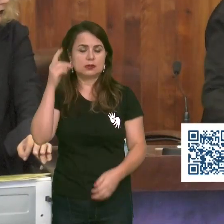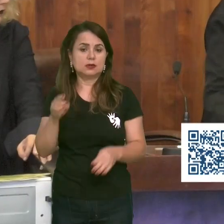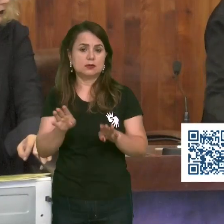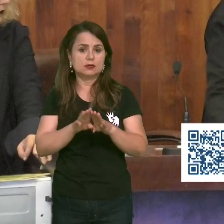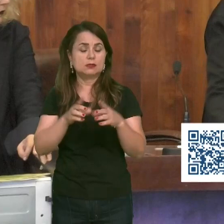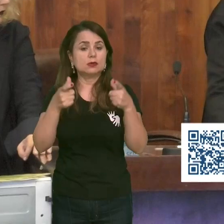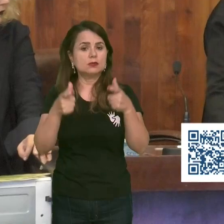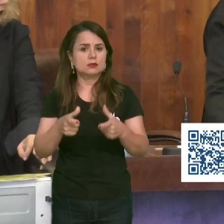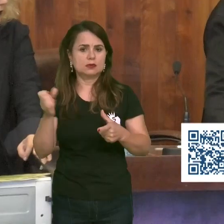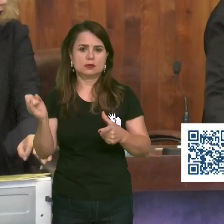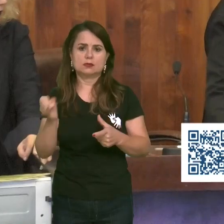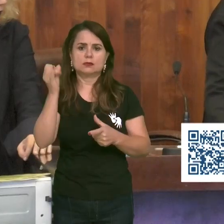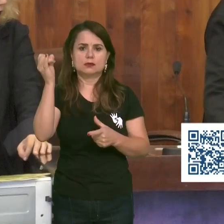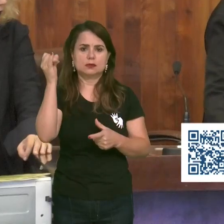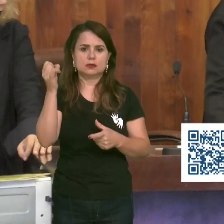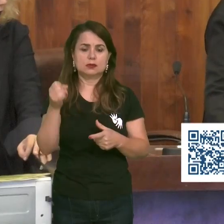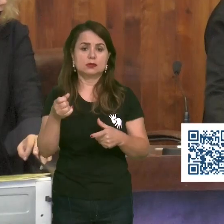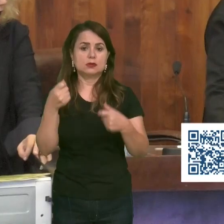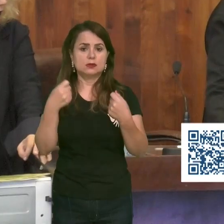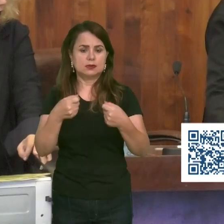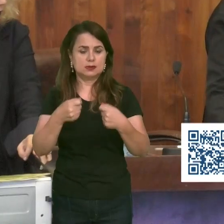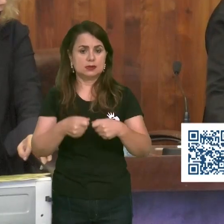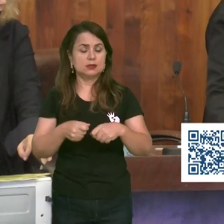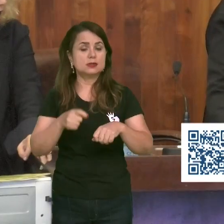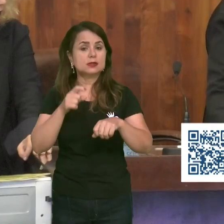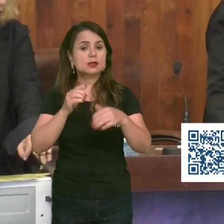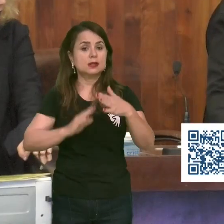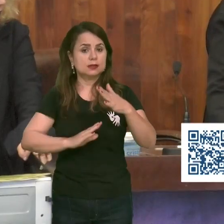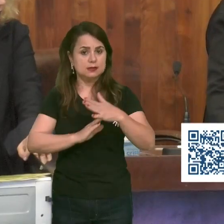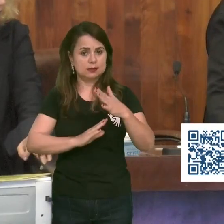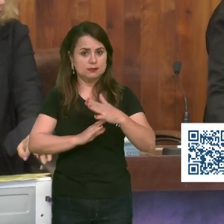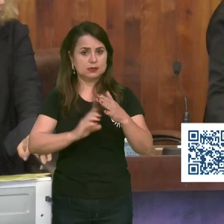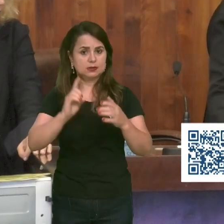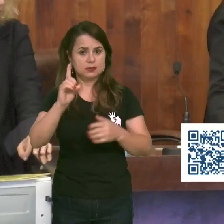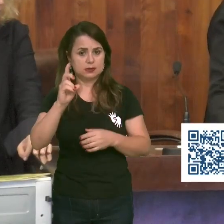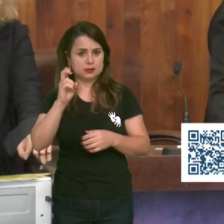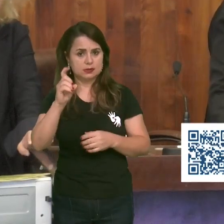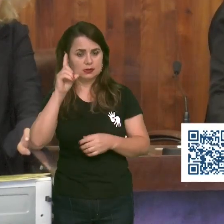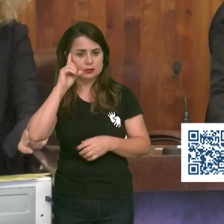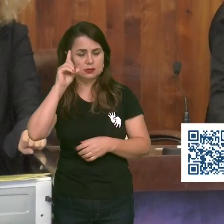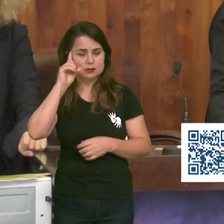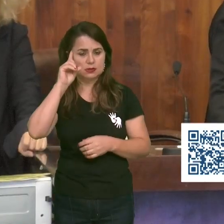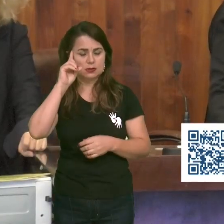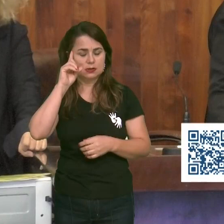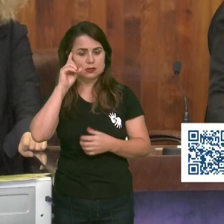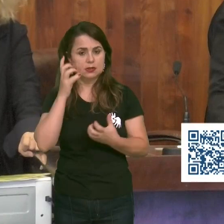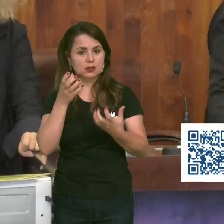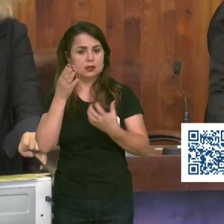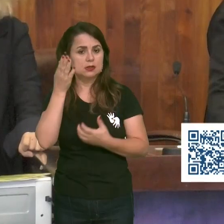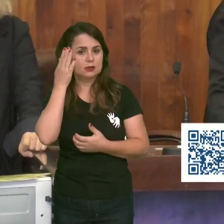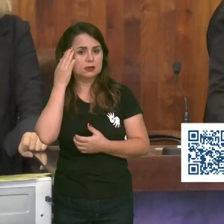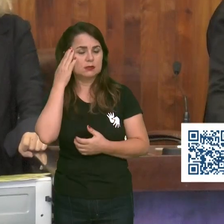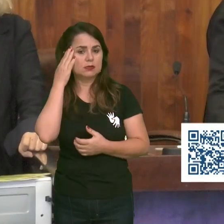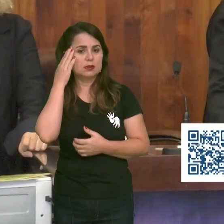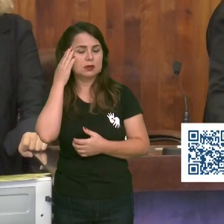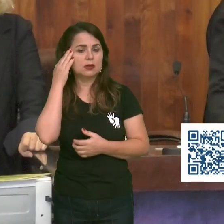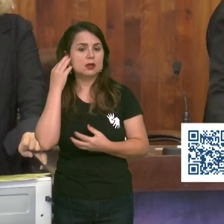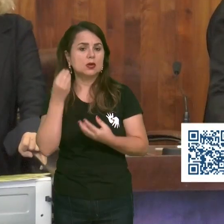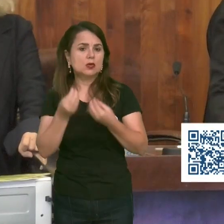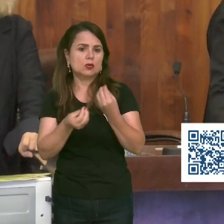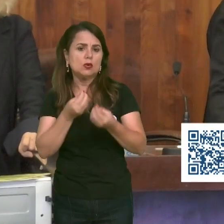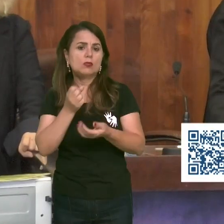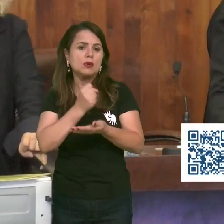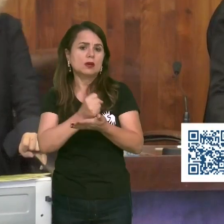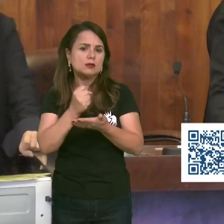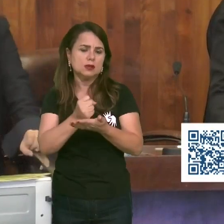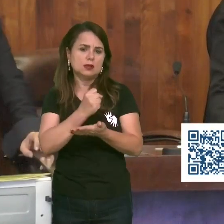ou órgão competente e formaram dentro do prazo regimental de 15 dias quando será dada a continuidade de cadastramento das